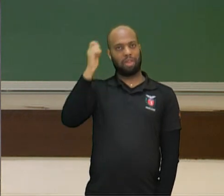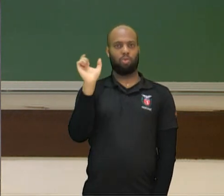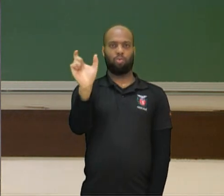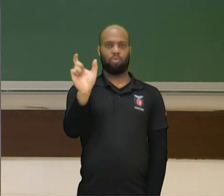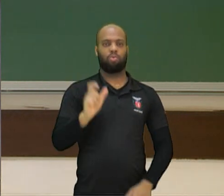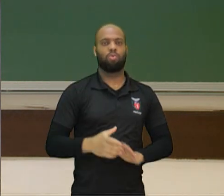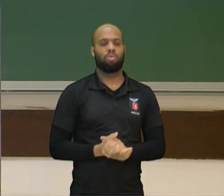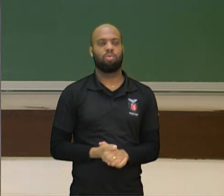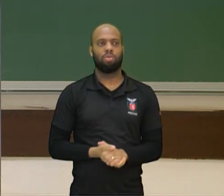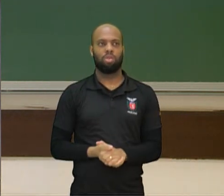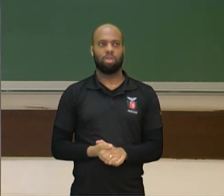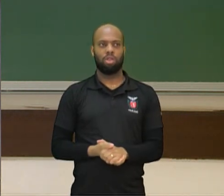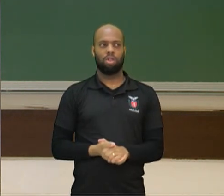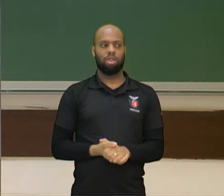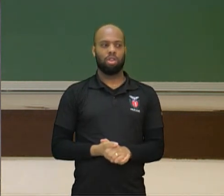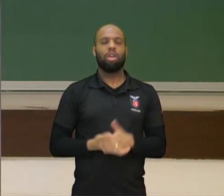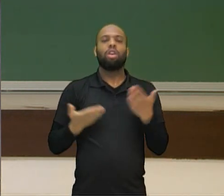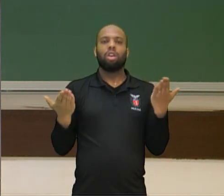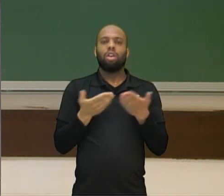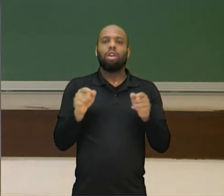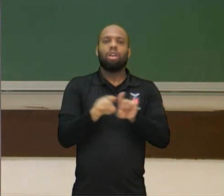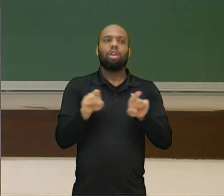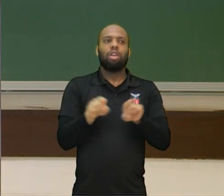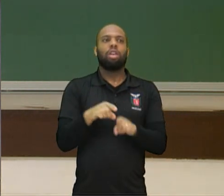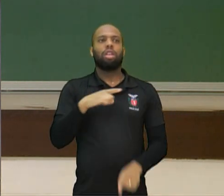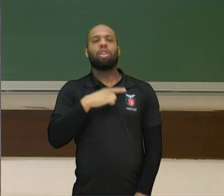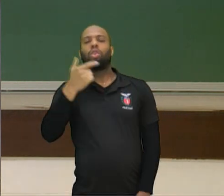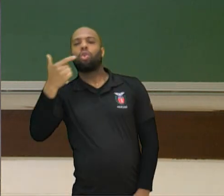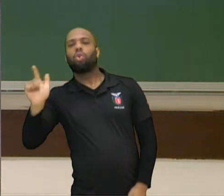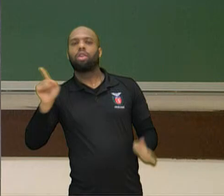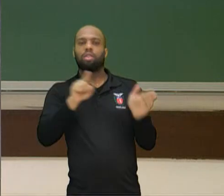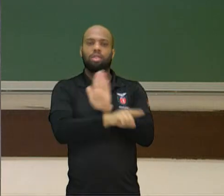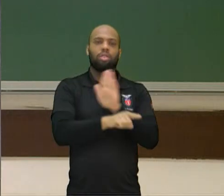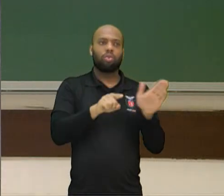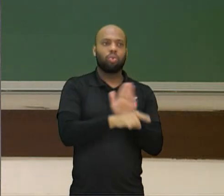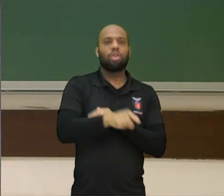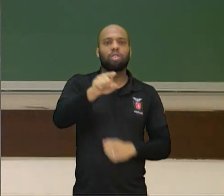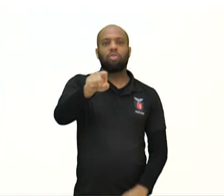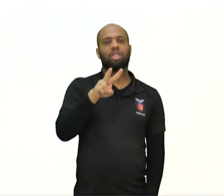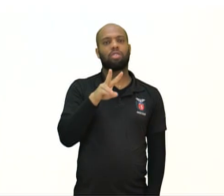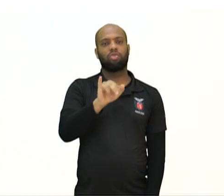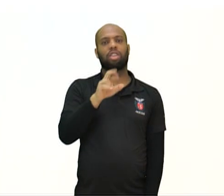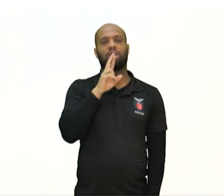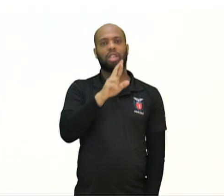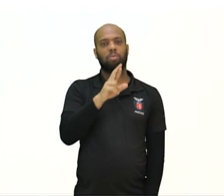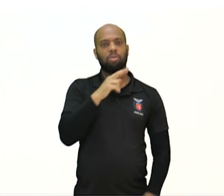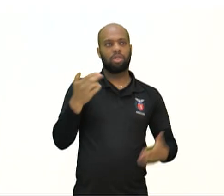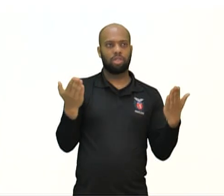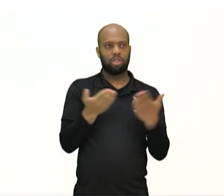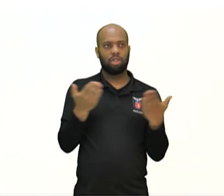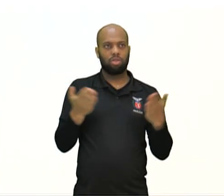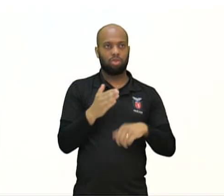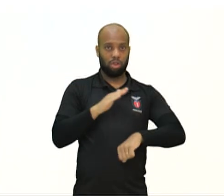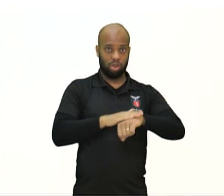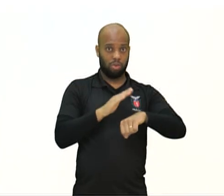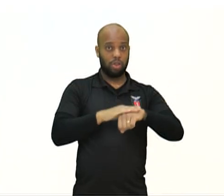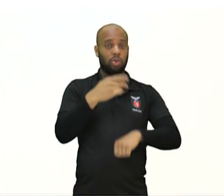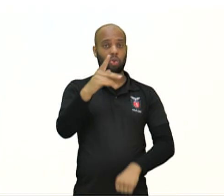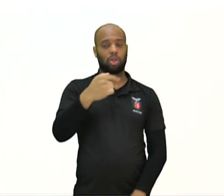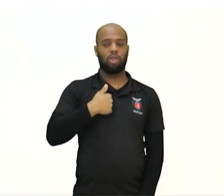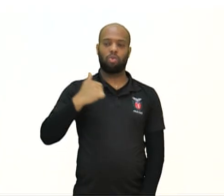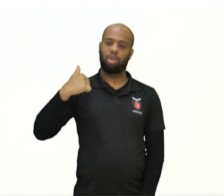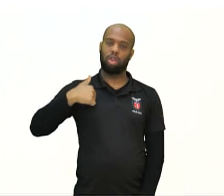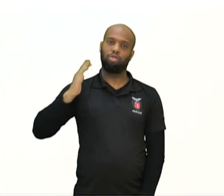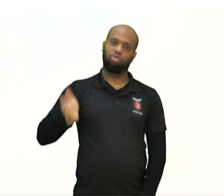ao cubo. E agora, mais um exercício para vocês fazerem. Resolvam lá que nós